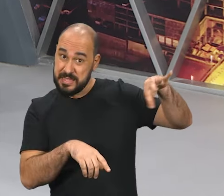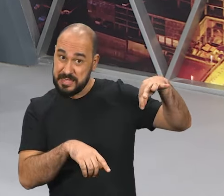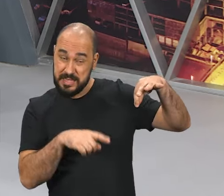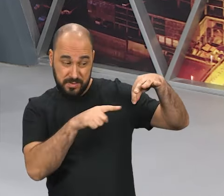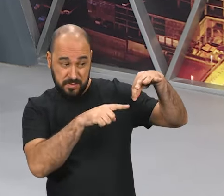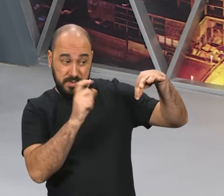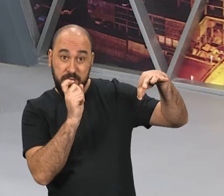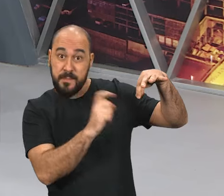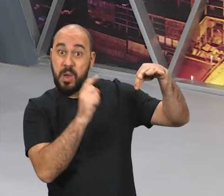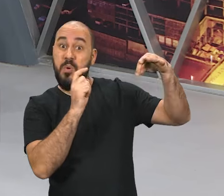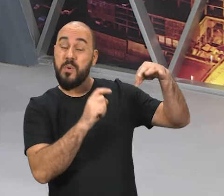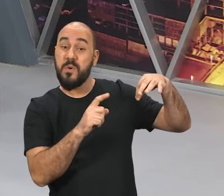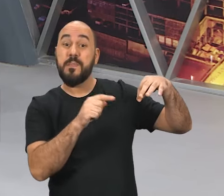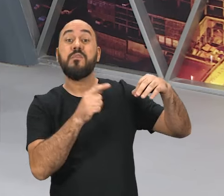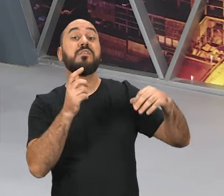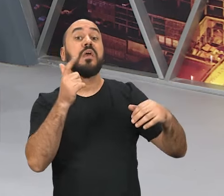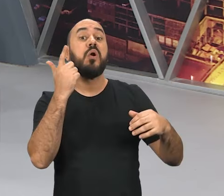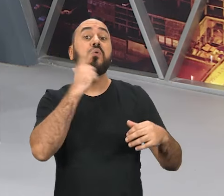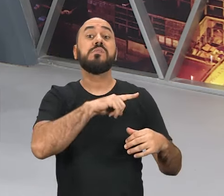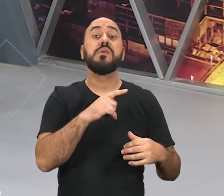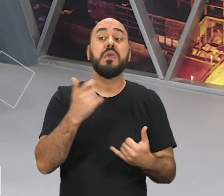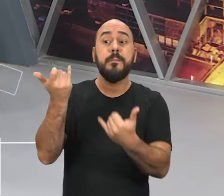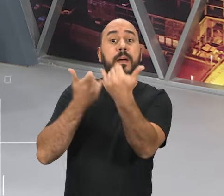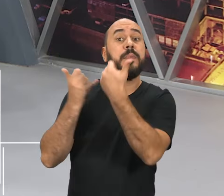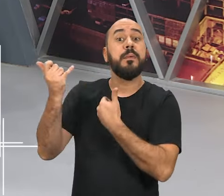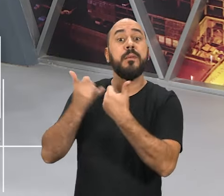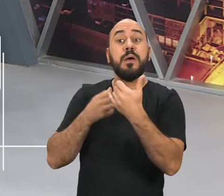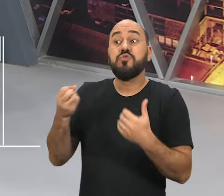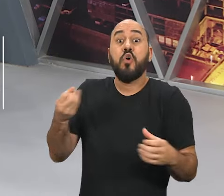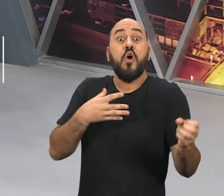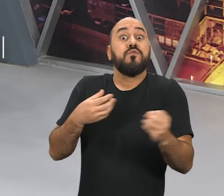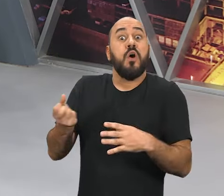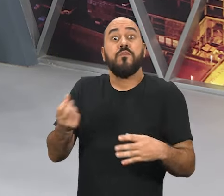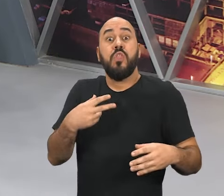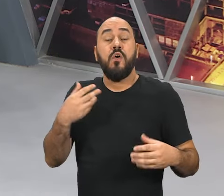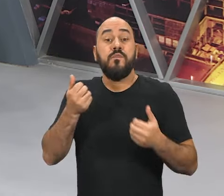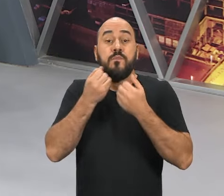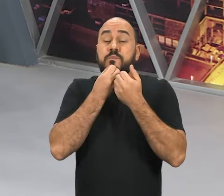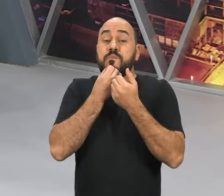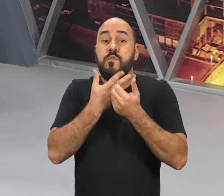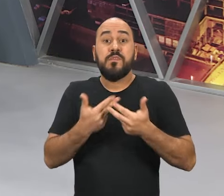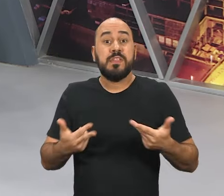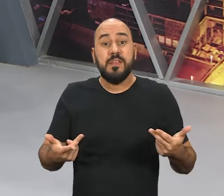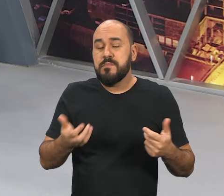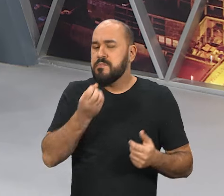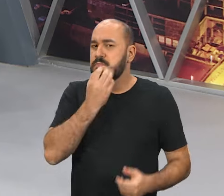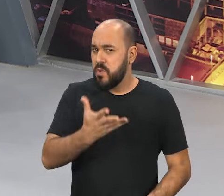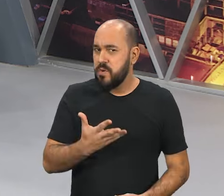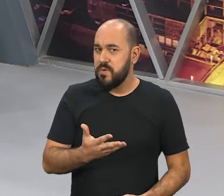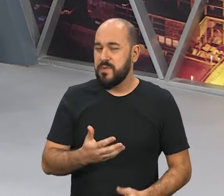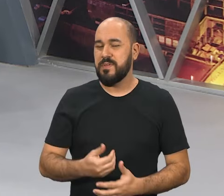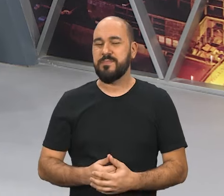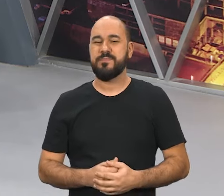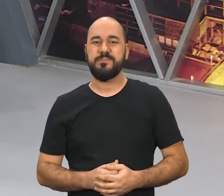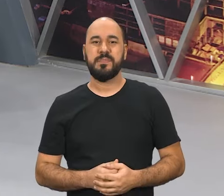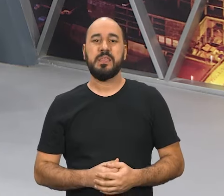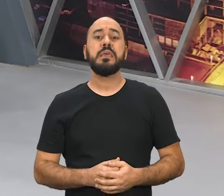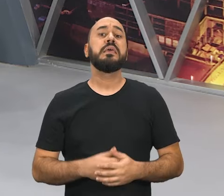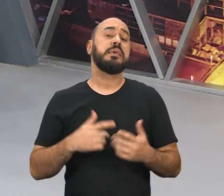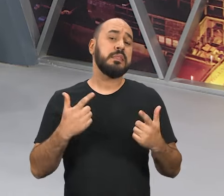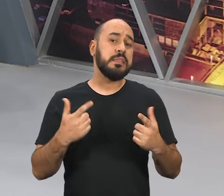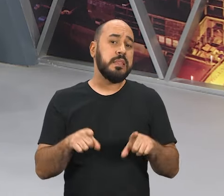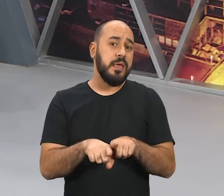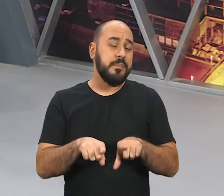as notificações, o sininho, para você receber as informações dos vídeos novos que são ali colocados.